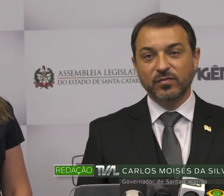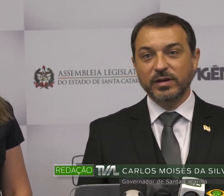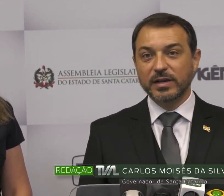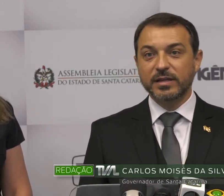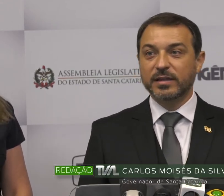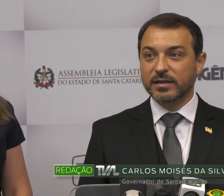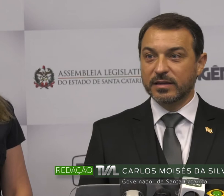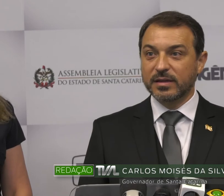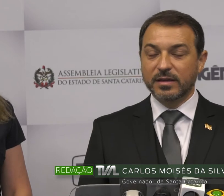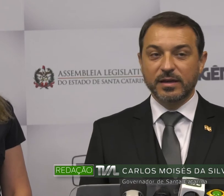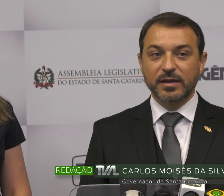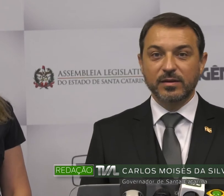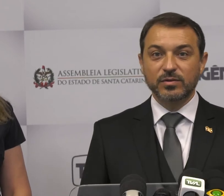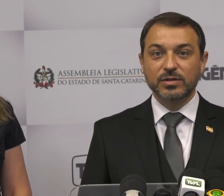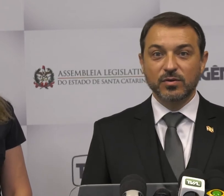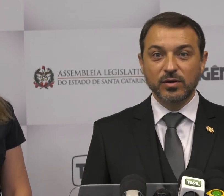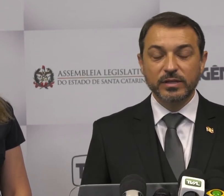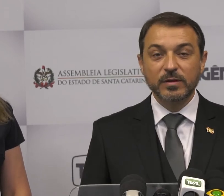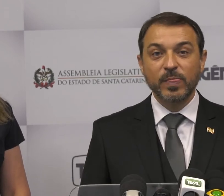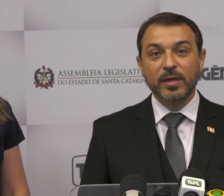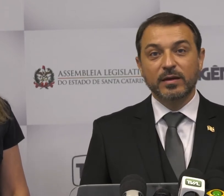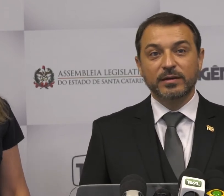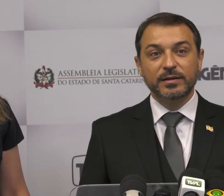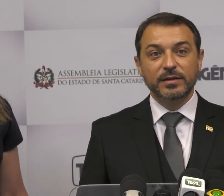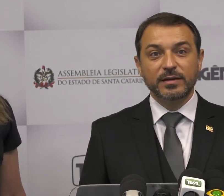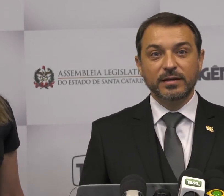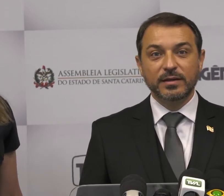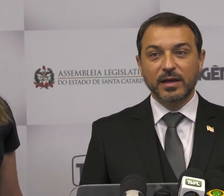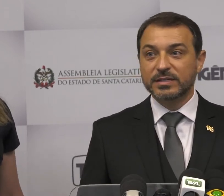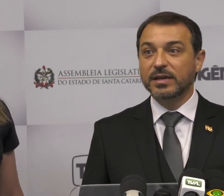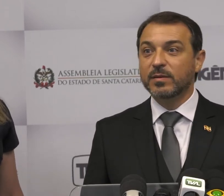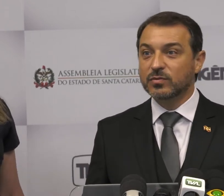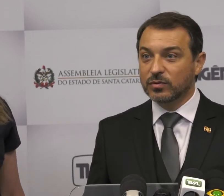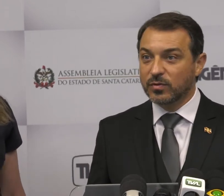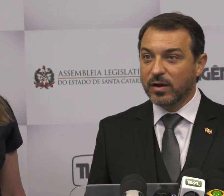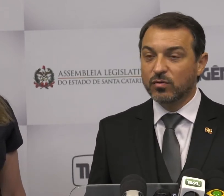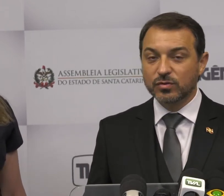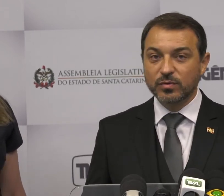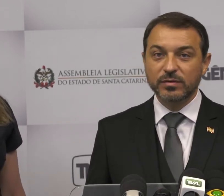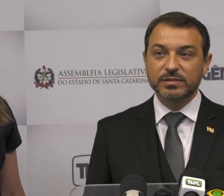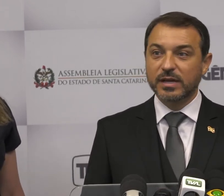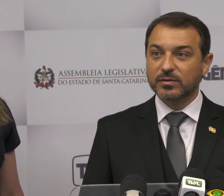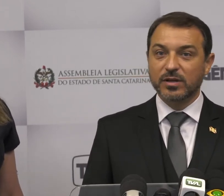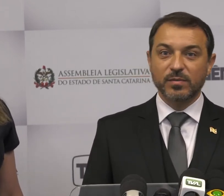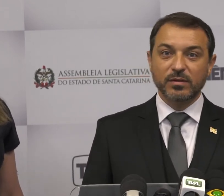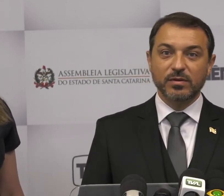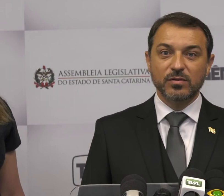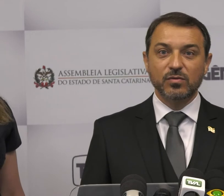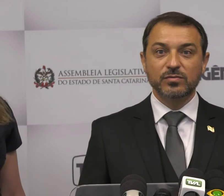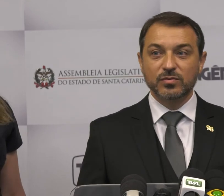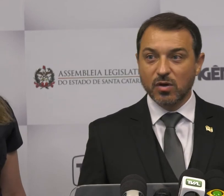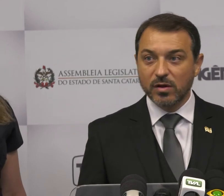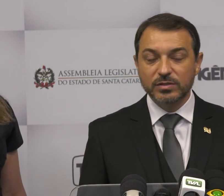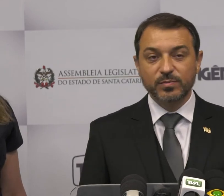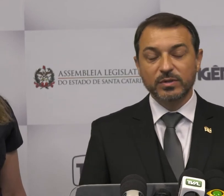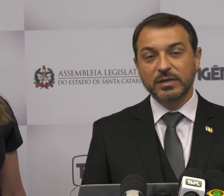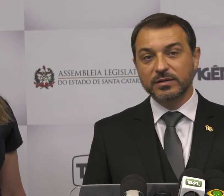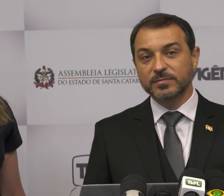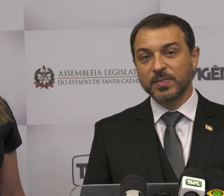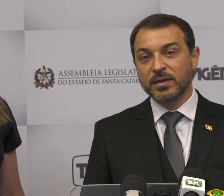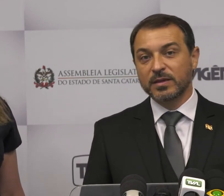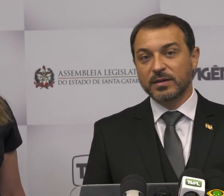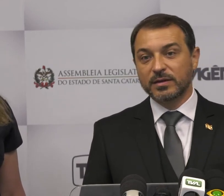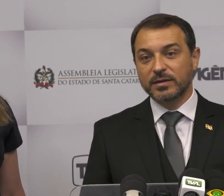mesa que foi eleita no dia de ontem. E assim queremos continuar construindo esse relacionamento entre todos os